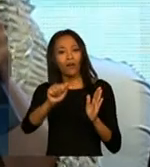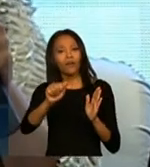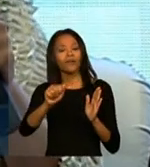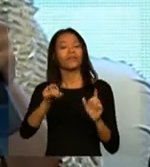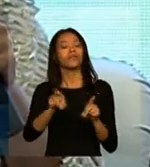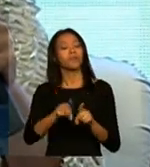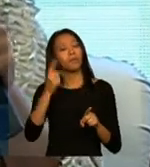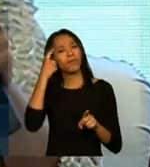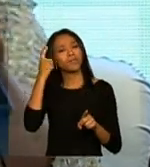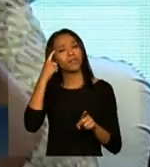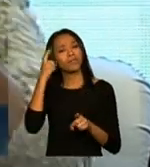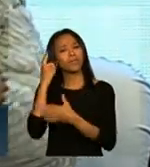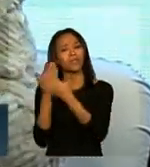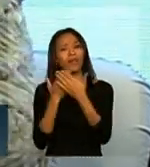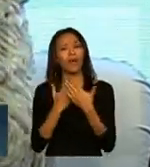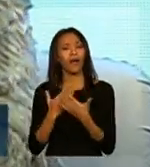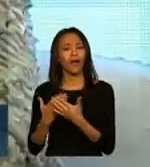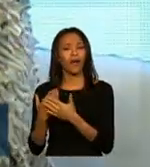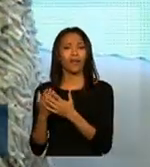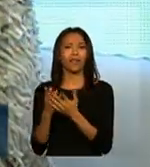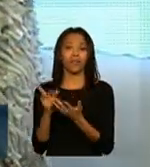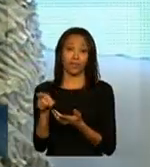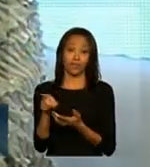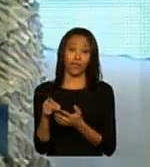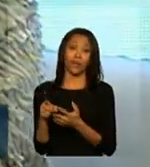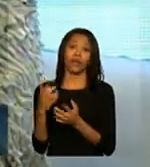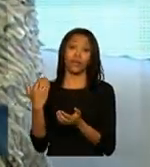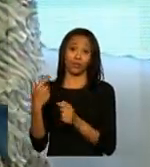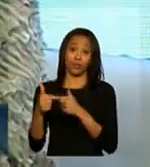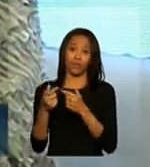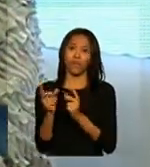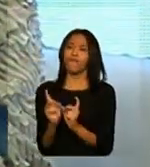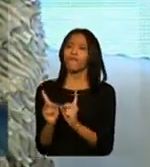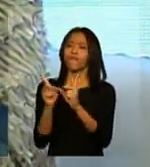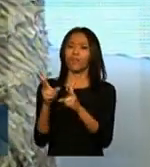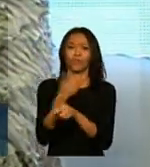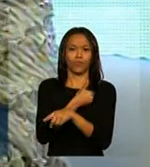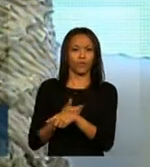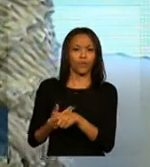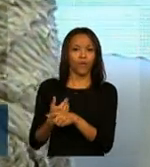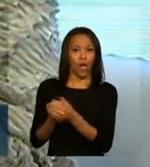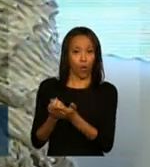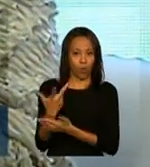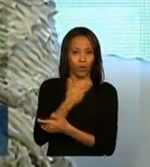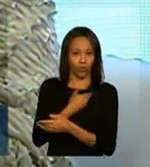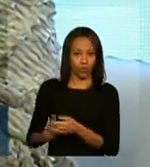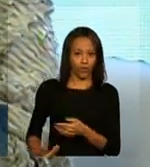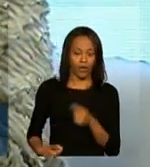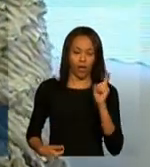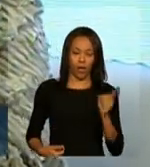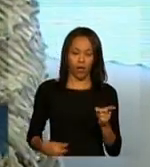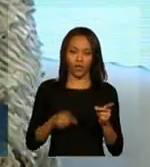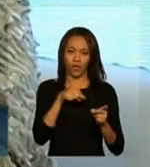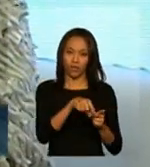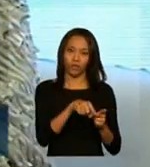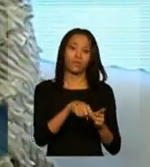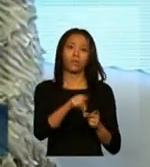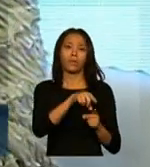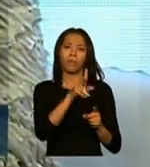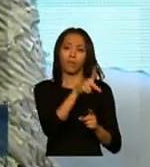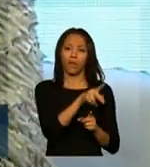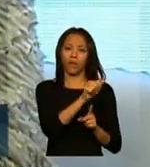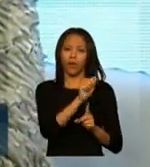das compras públicas. Ela passa necessariamente por a gente pensar esse casamento, que é